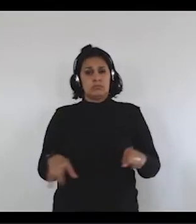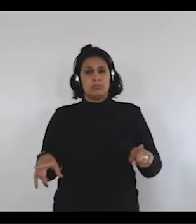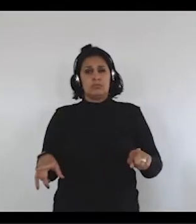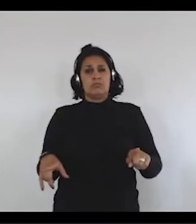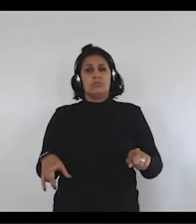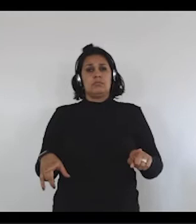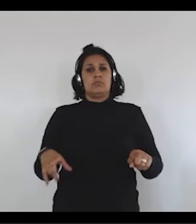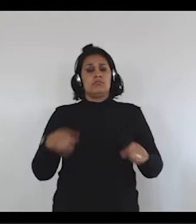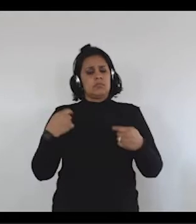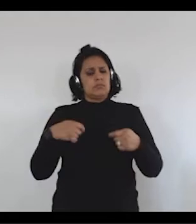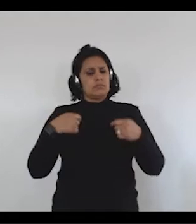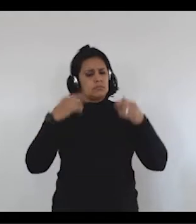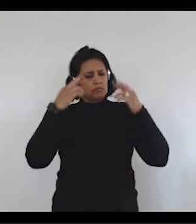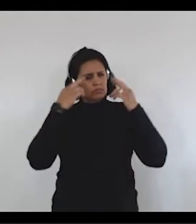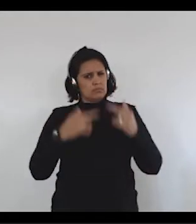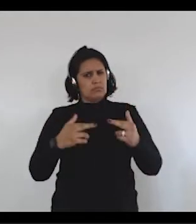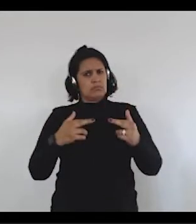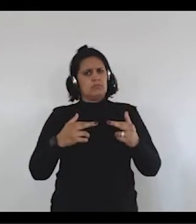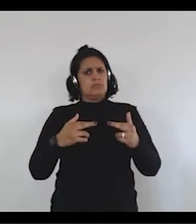respeitem